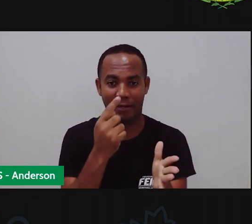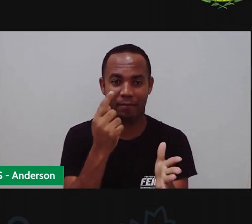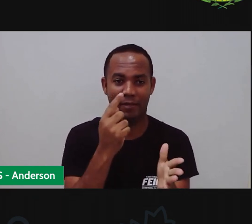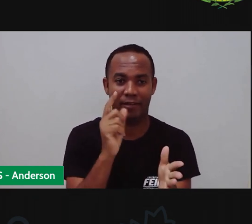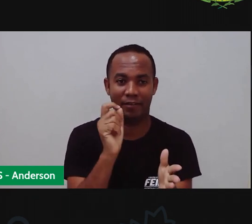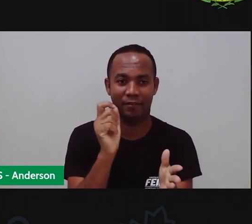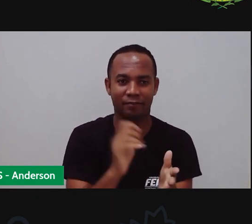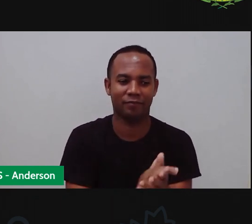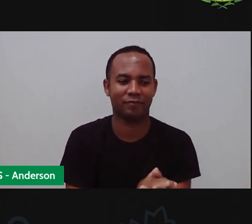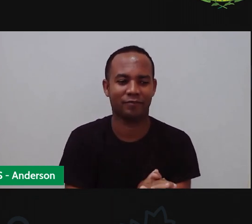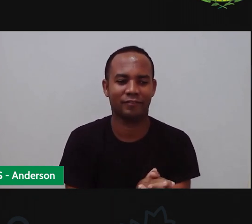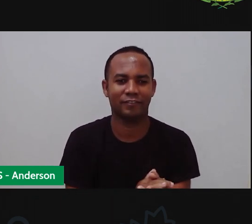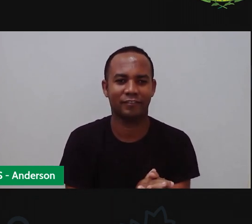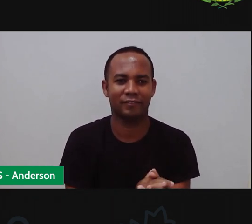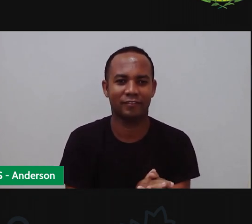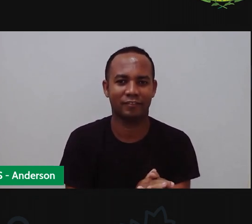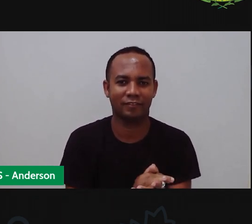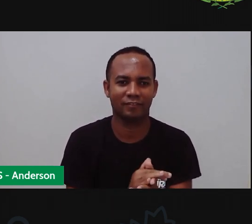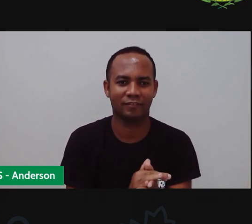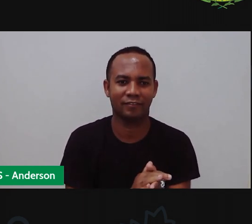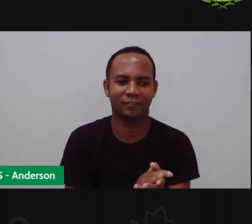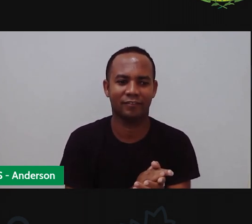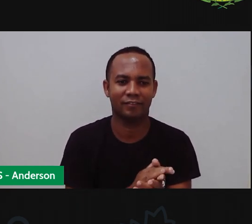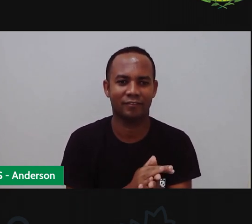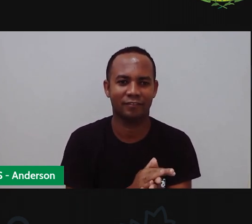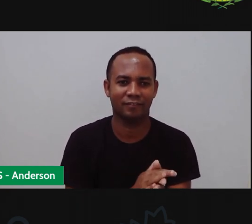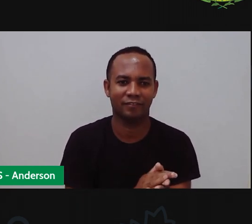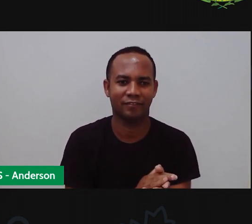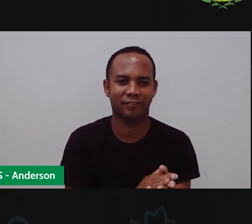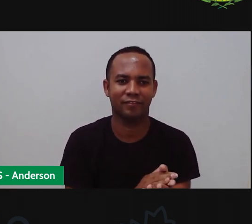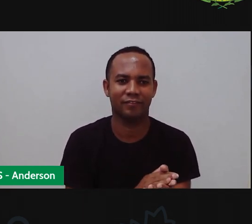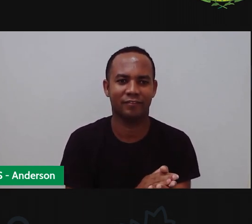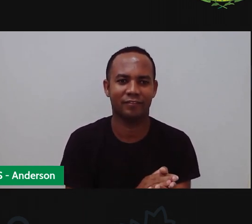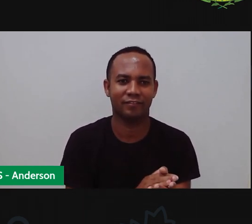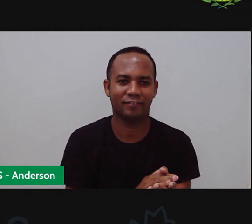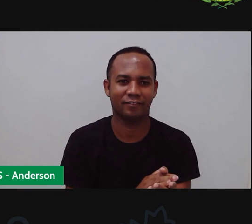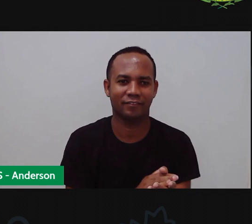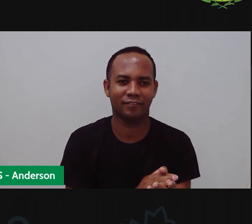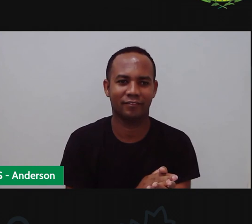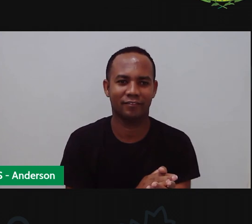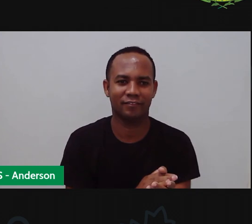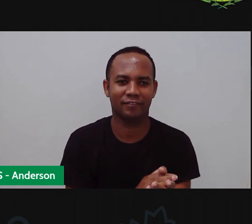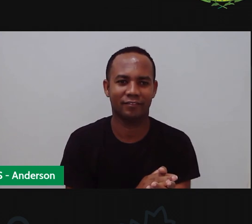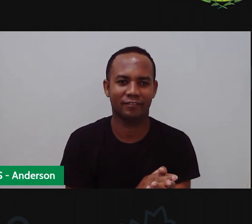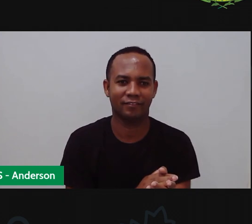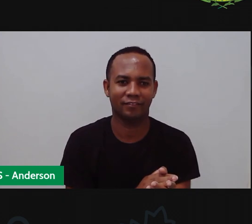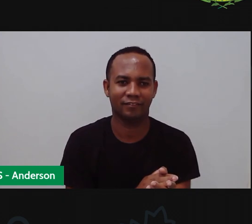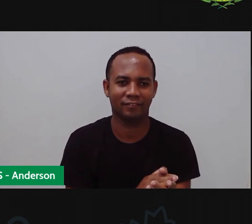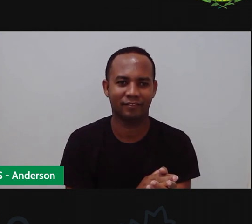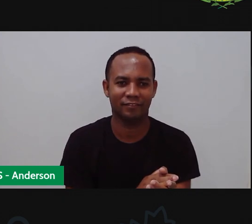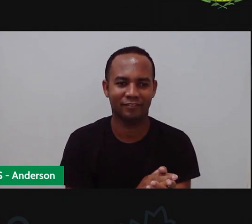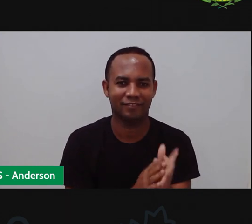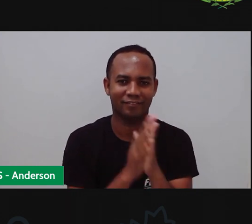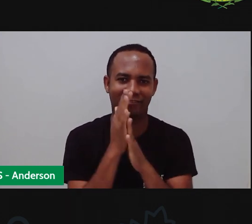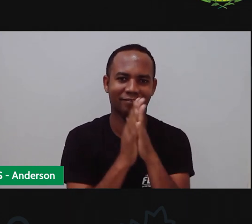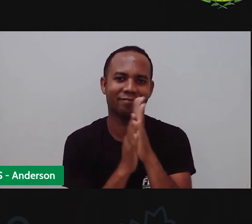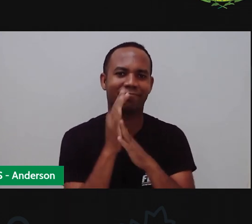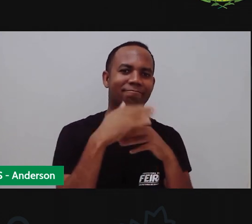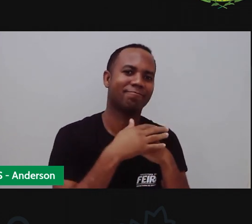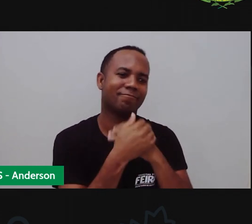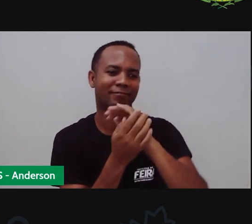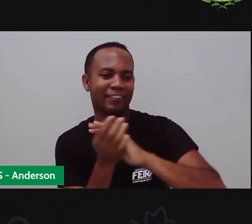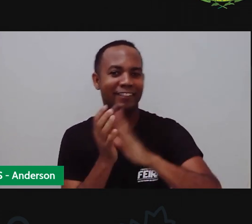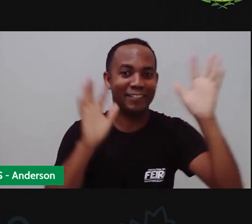Provânia. Levanta a mão, Provânia. Né? Passa uma mãozinha na outra. Passar uma mãozinha. Lava uma mão,